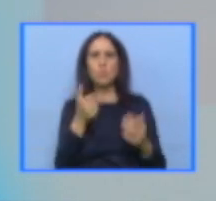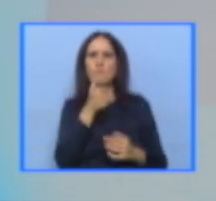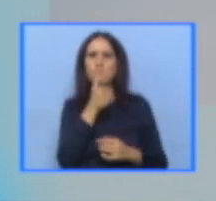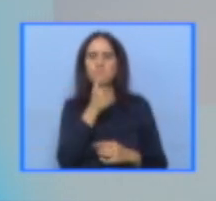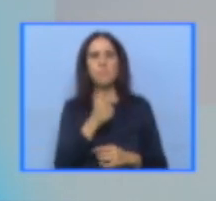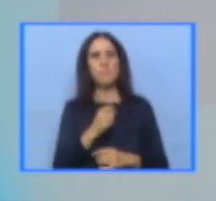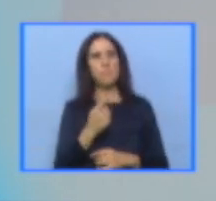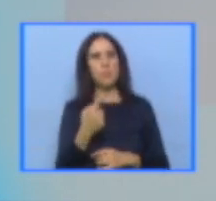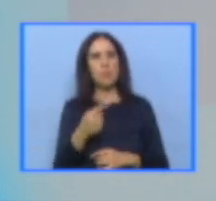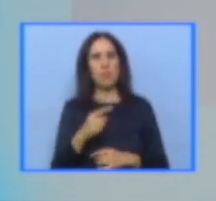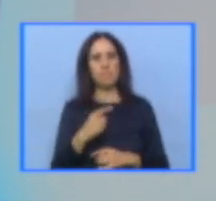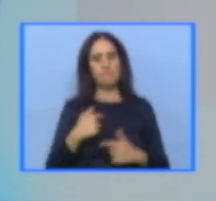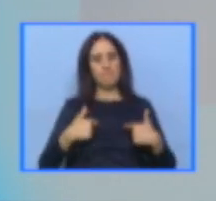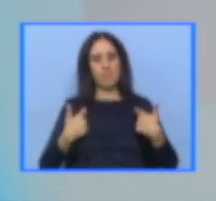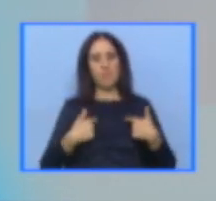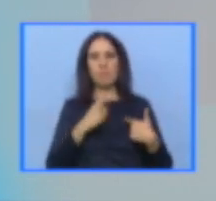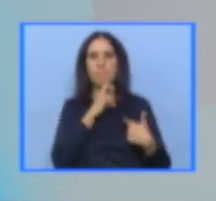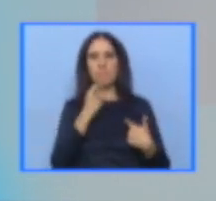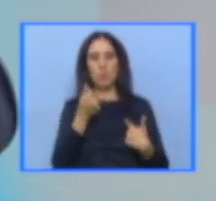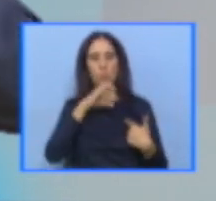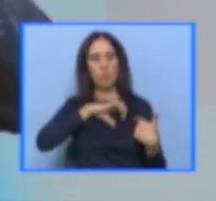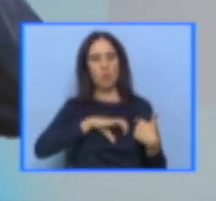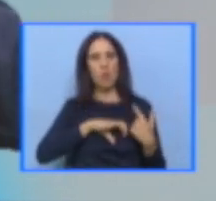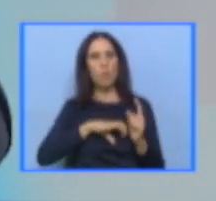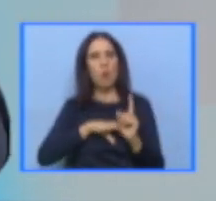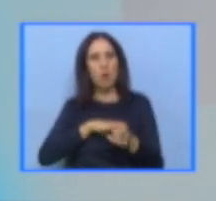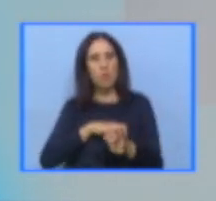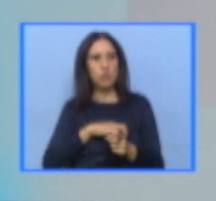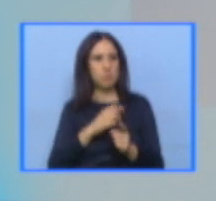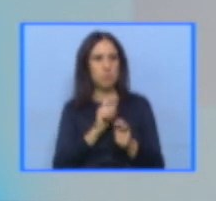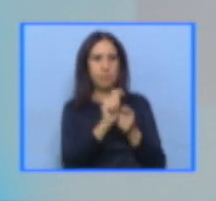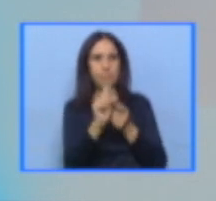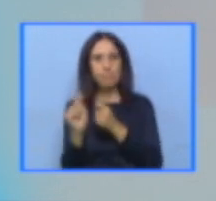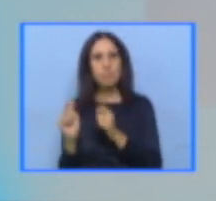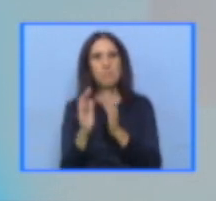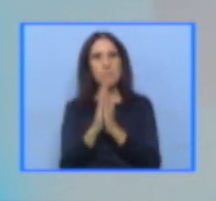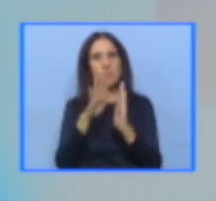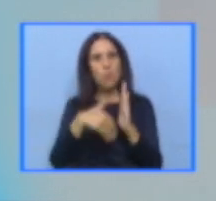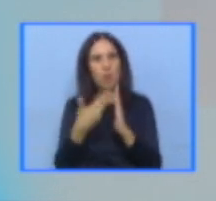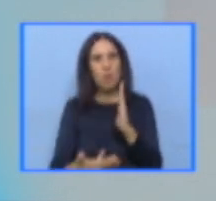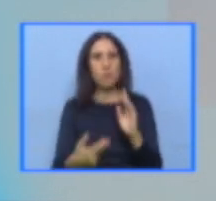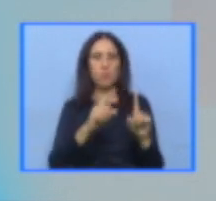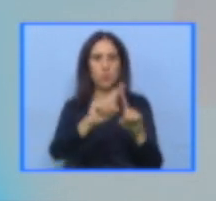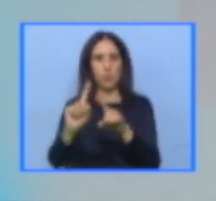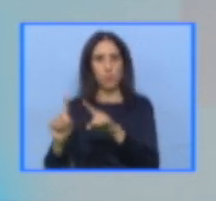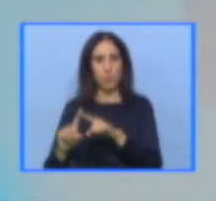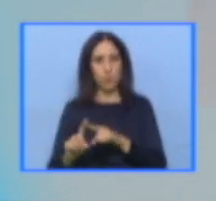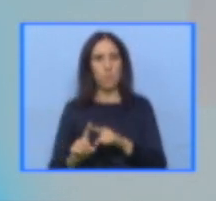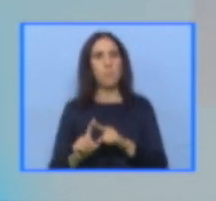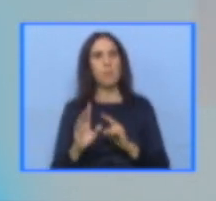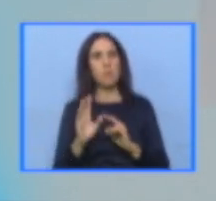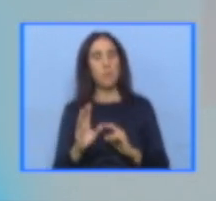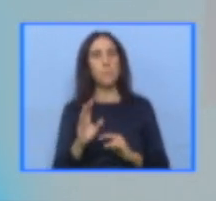honorários do sacristão, os honorários das missas, tudo isso. Bem, isso afetou muito a consciência